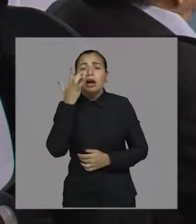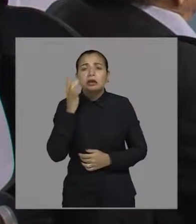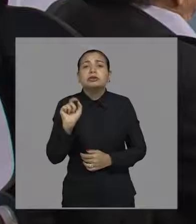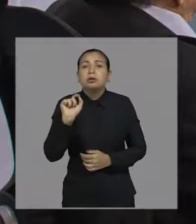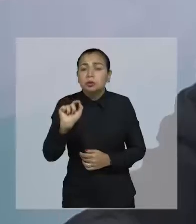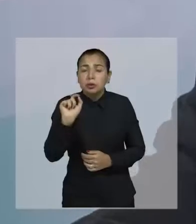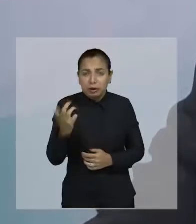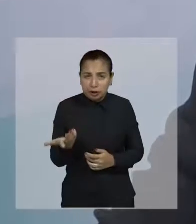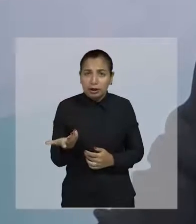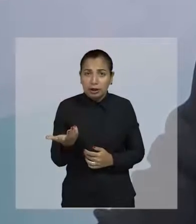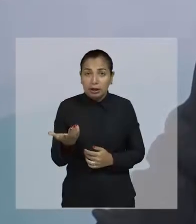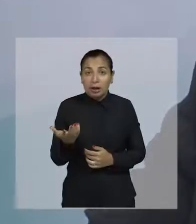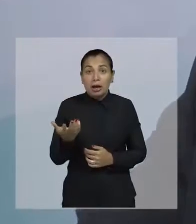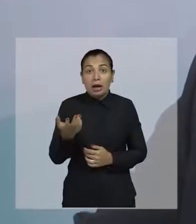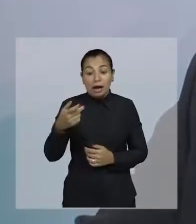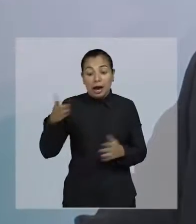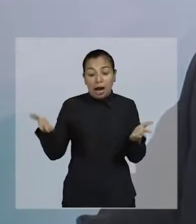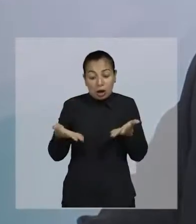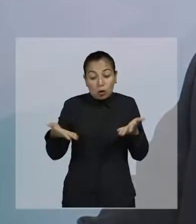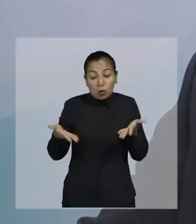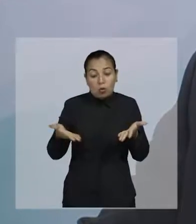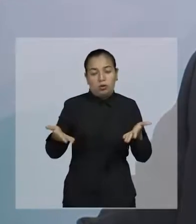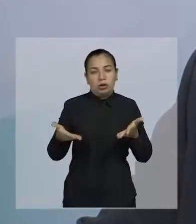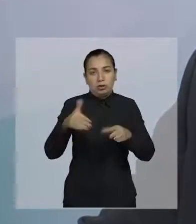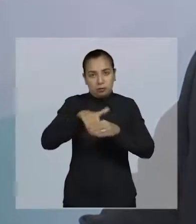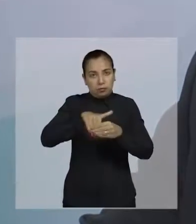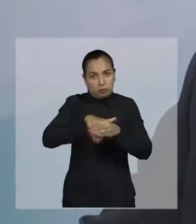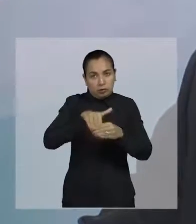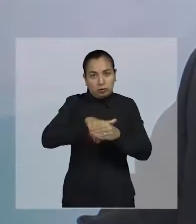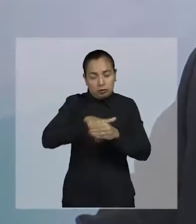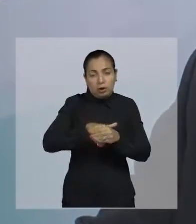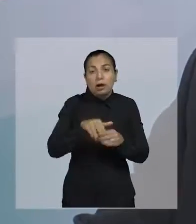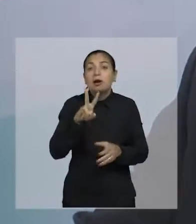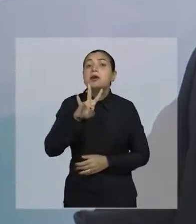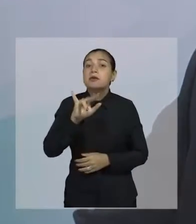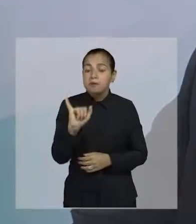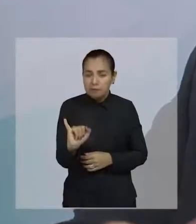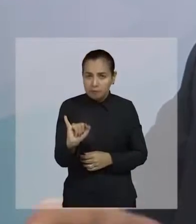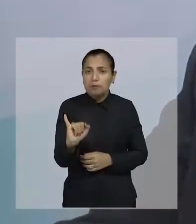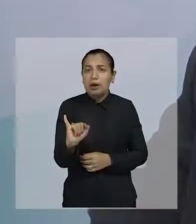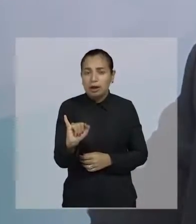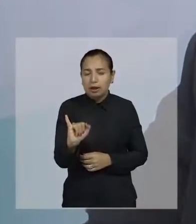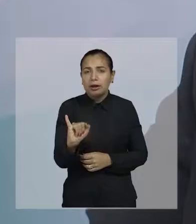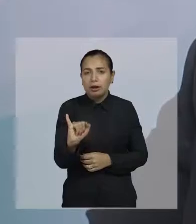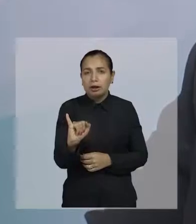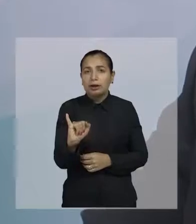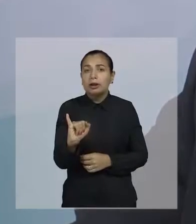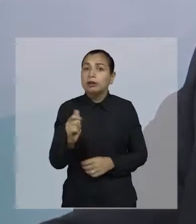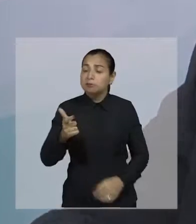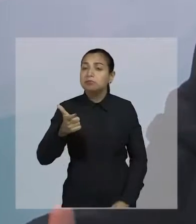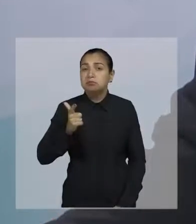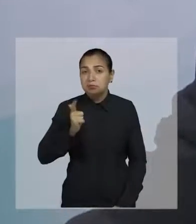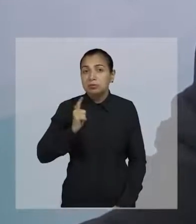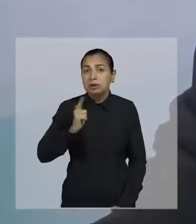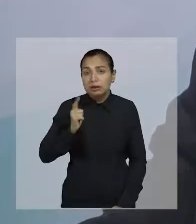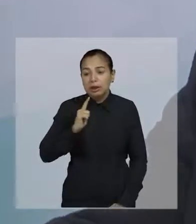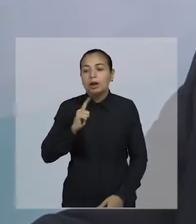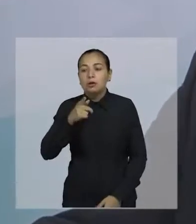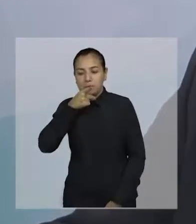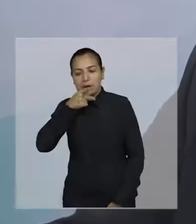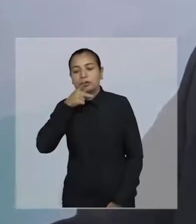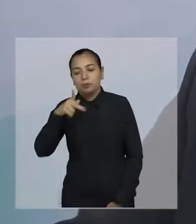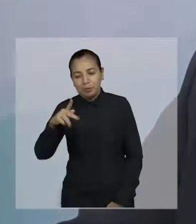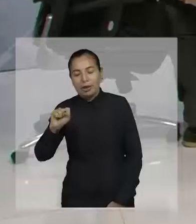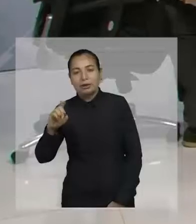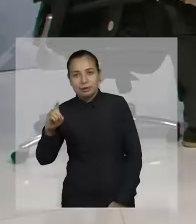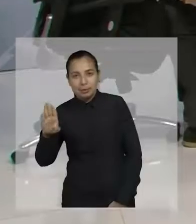pragmatismo para essa eleição vai vigir, e aí nós vamos ter novamente o PSDB lá, porque